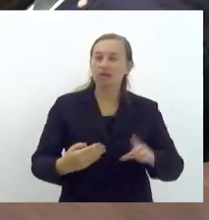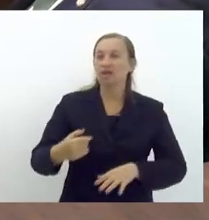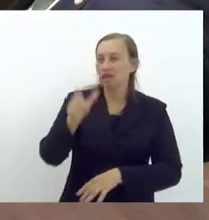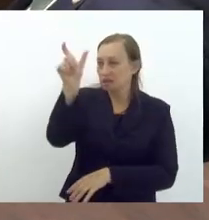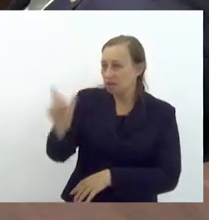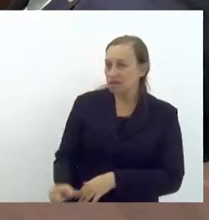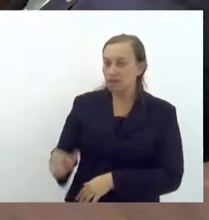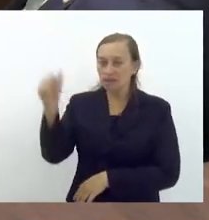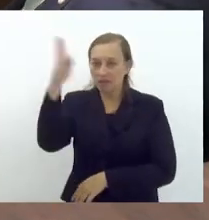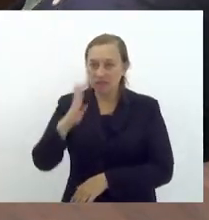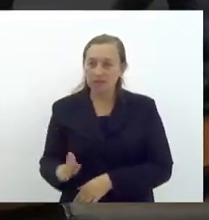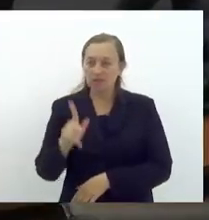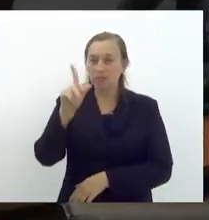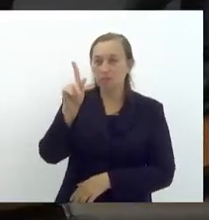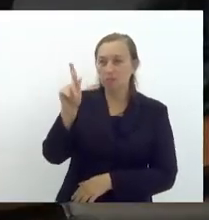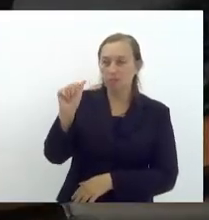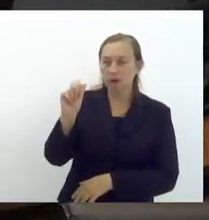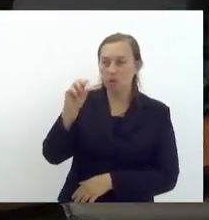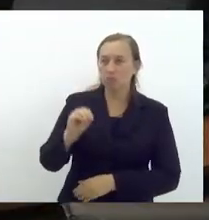O Alisson paulinelli